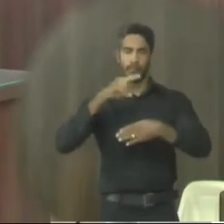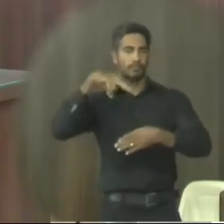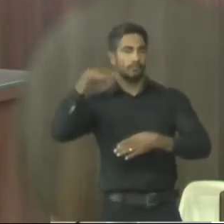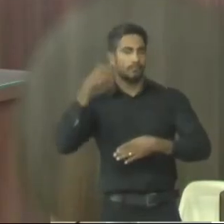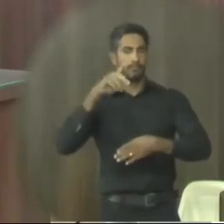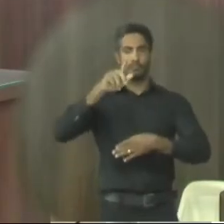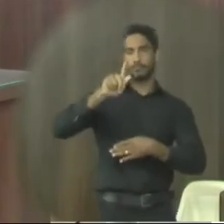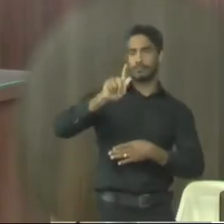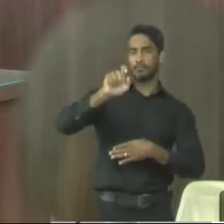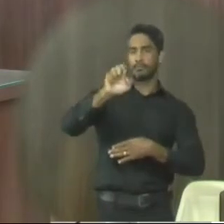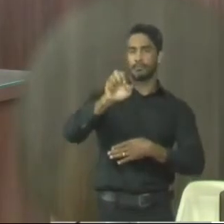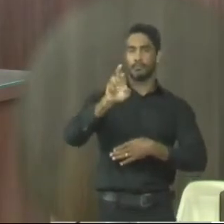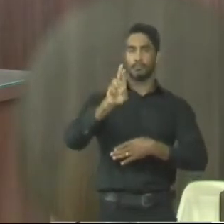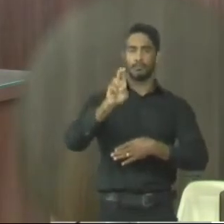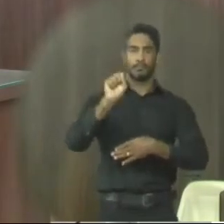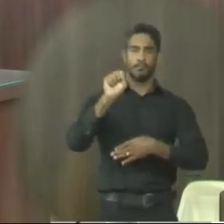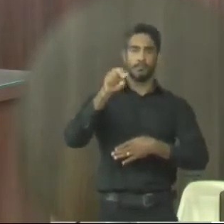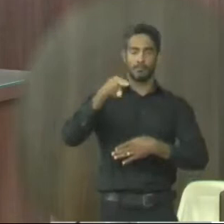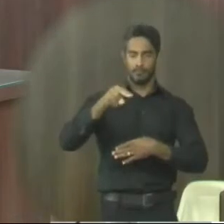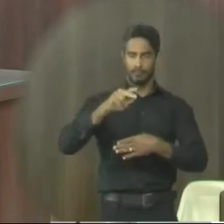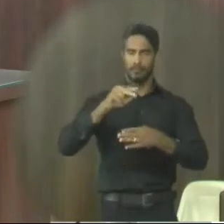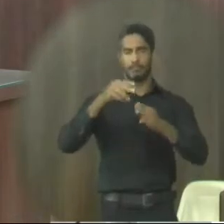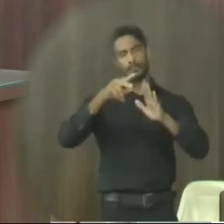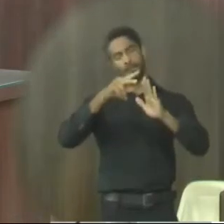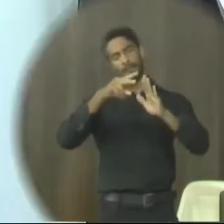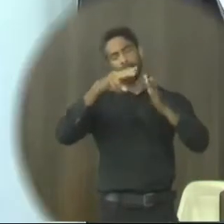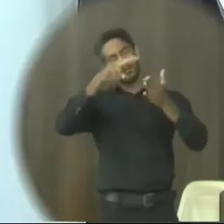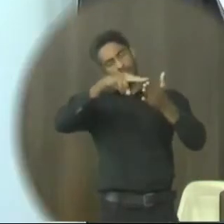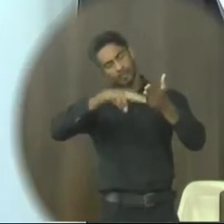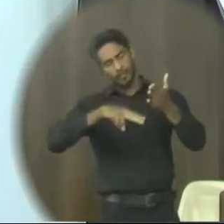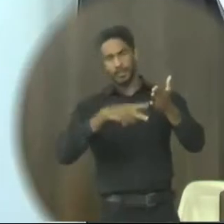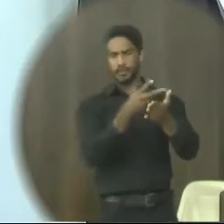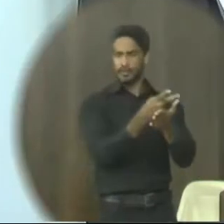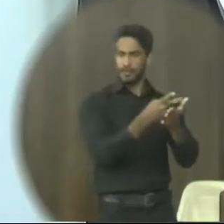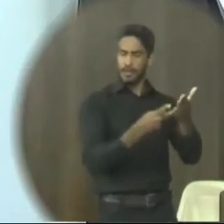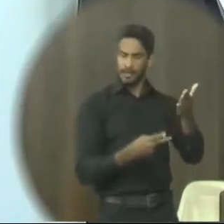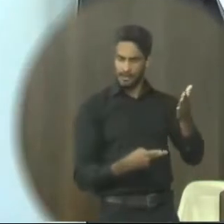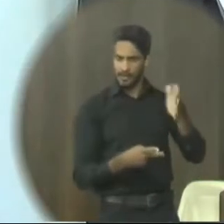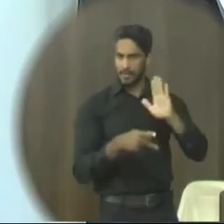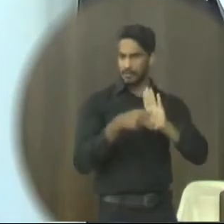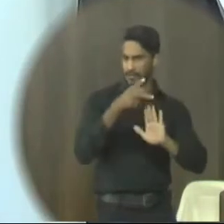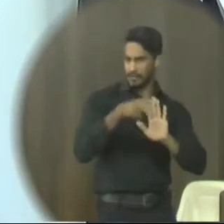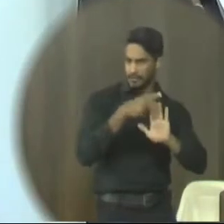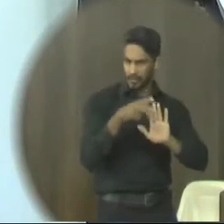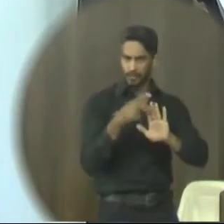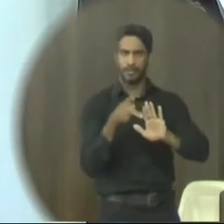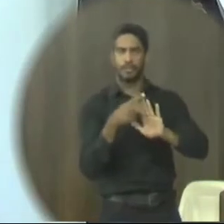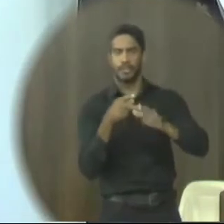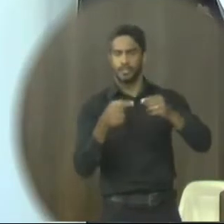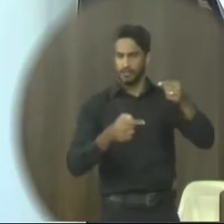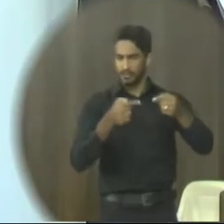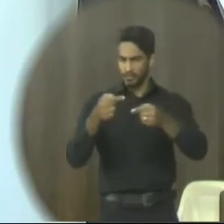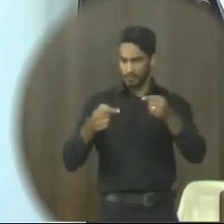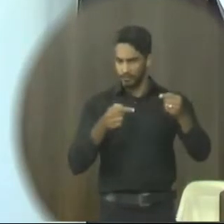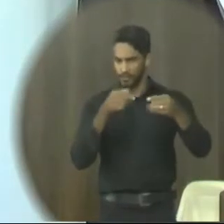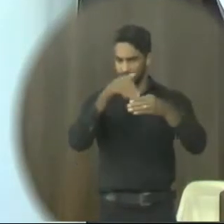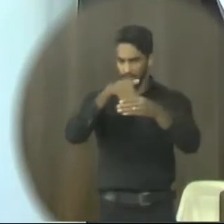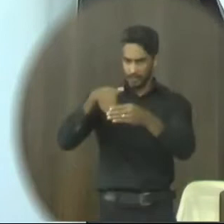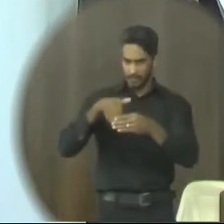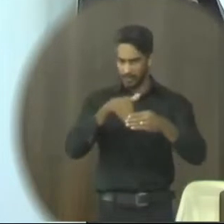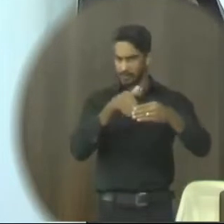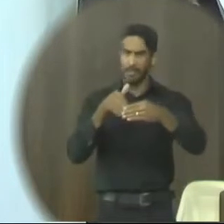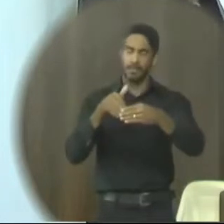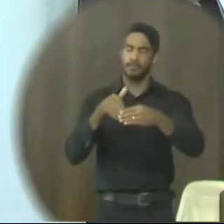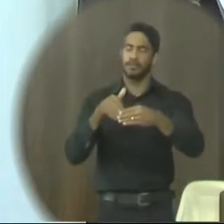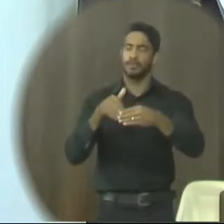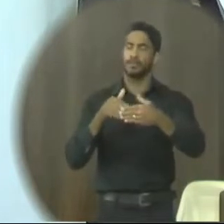Souza. Lidos os pareceres discutidos, projeto foi colocado em votação, todos os projetos foram